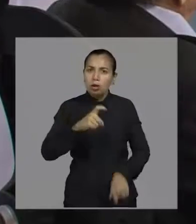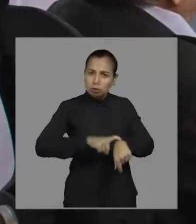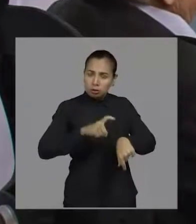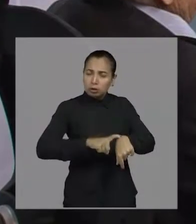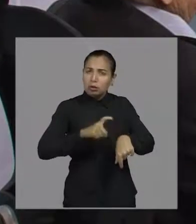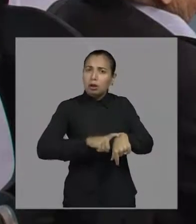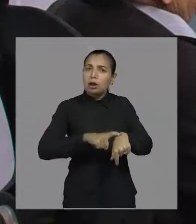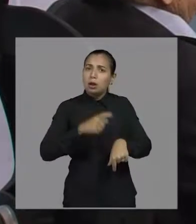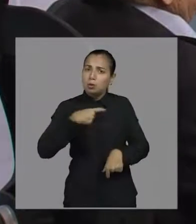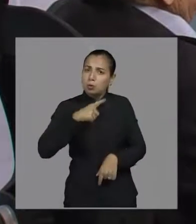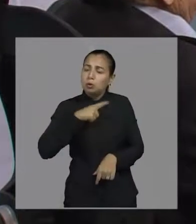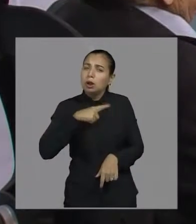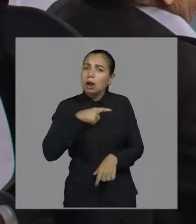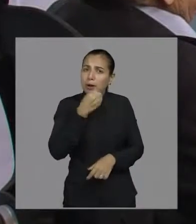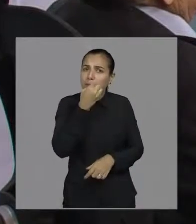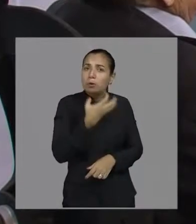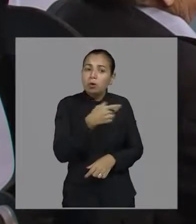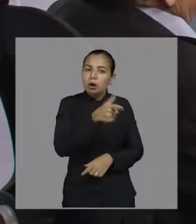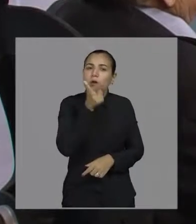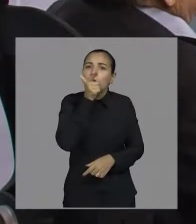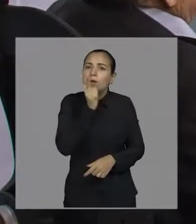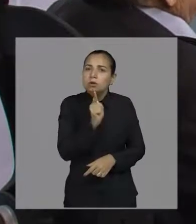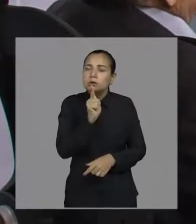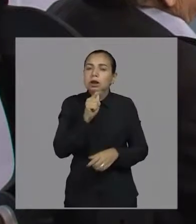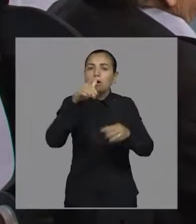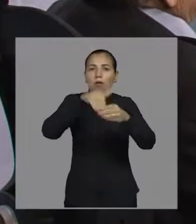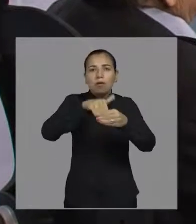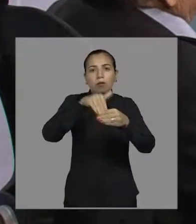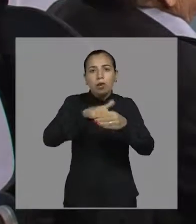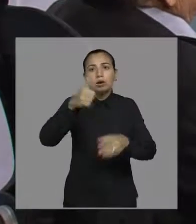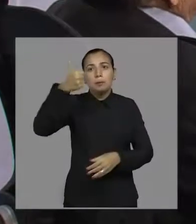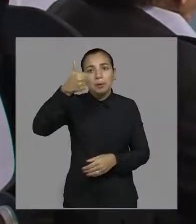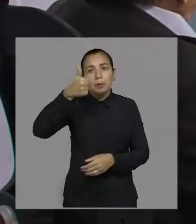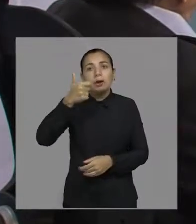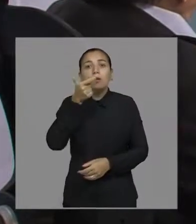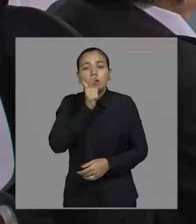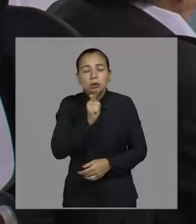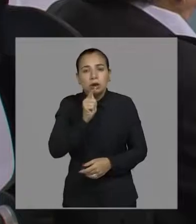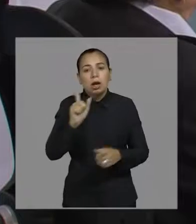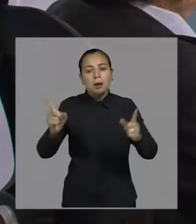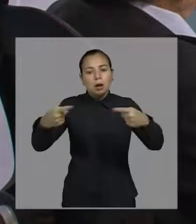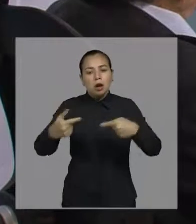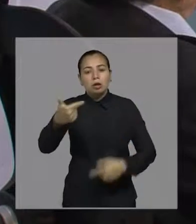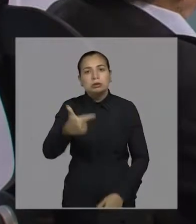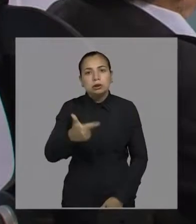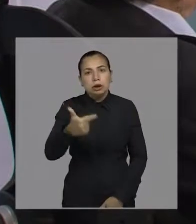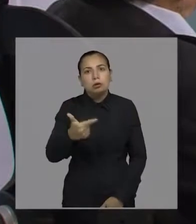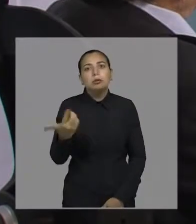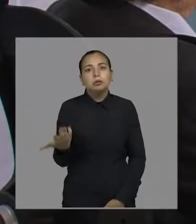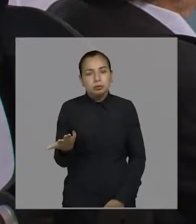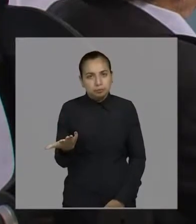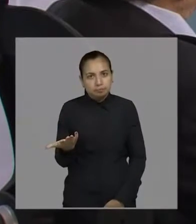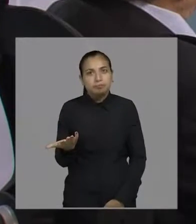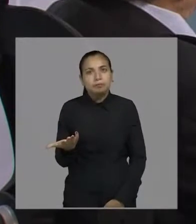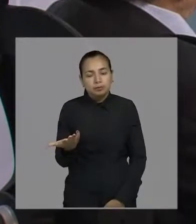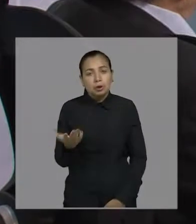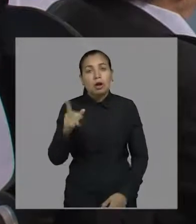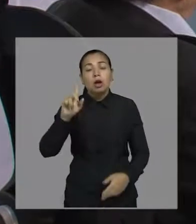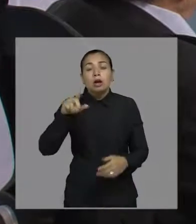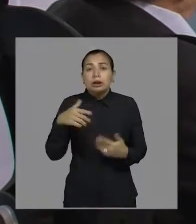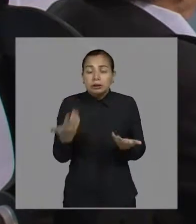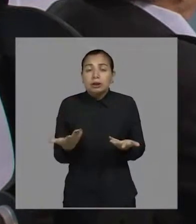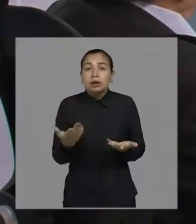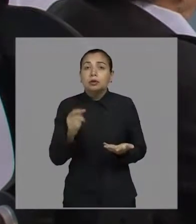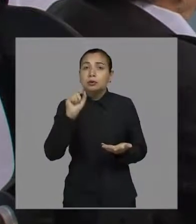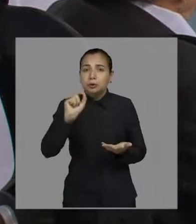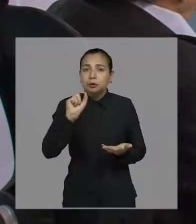tempo de televisão razoável e já foi ao segundo turno em uma outra eleição. Então, vamos lá, o